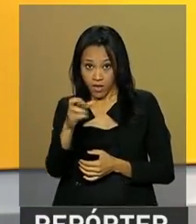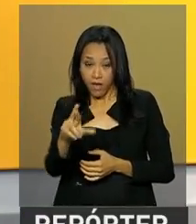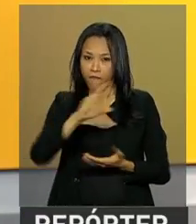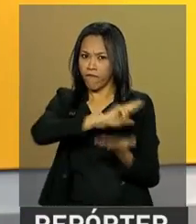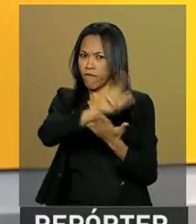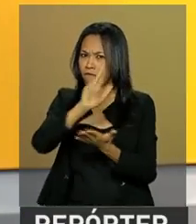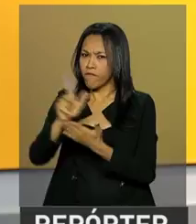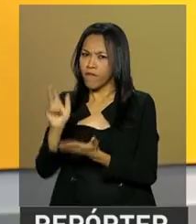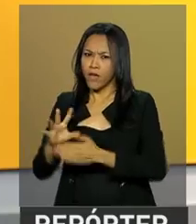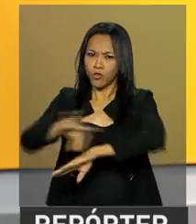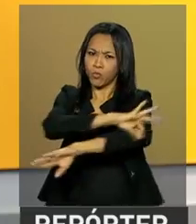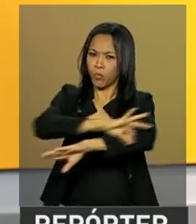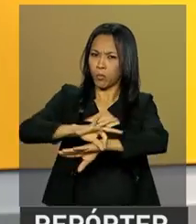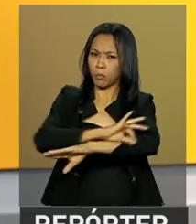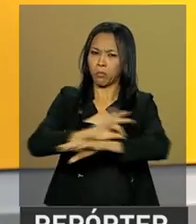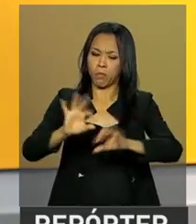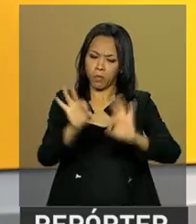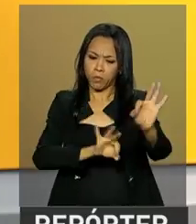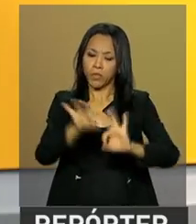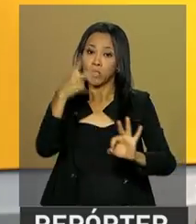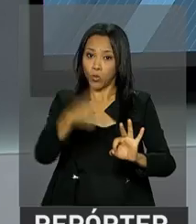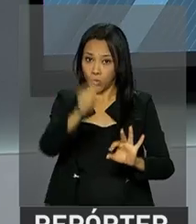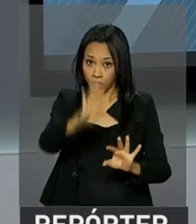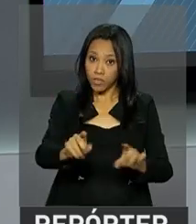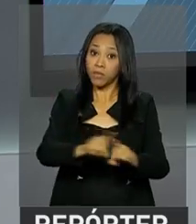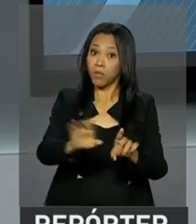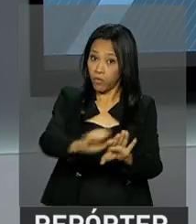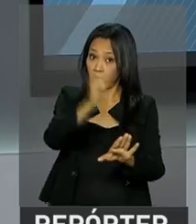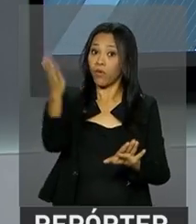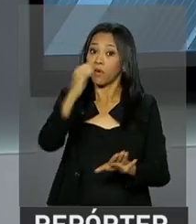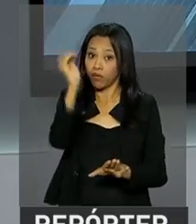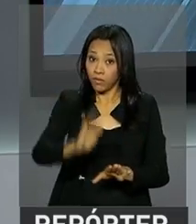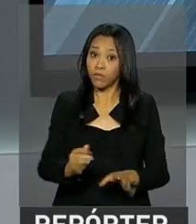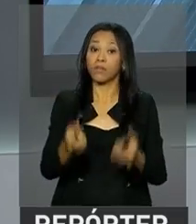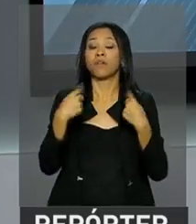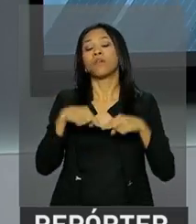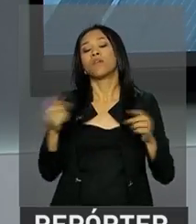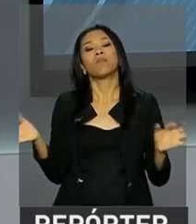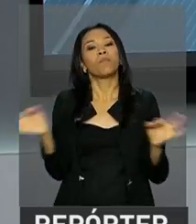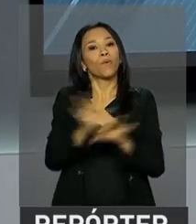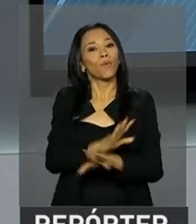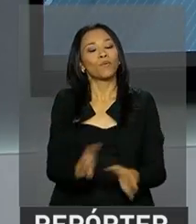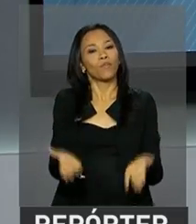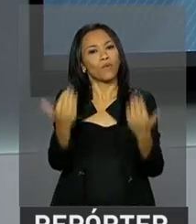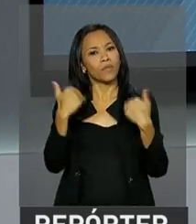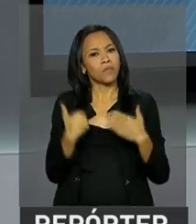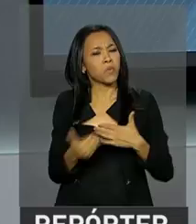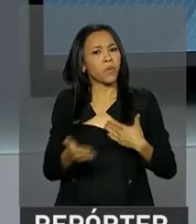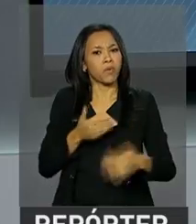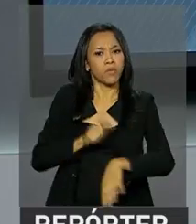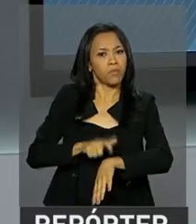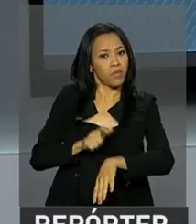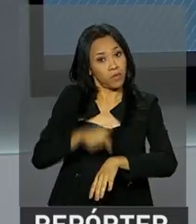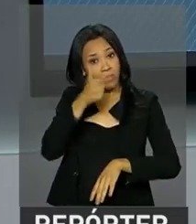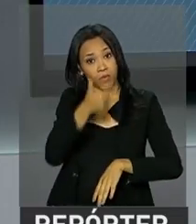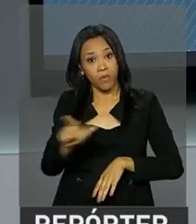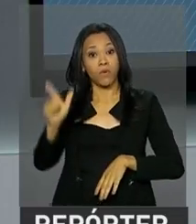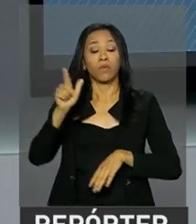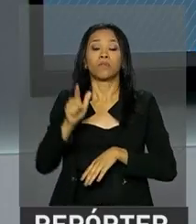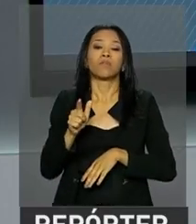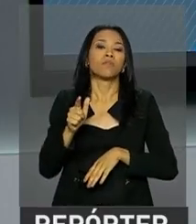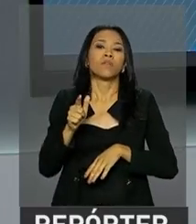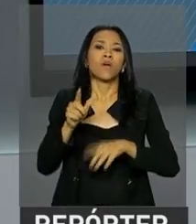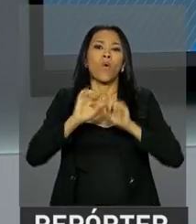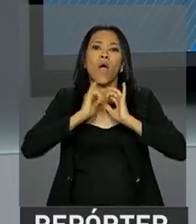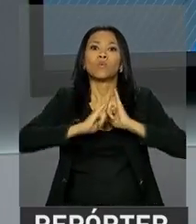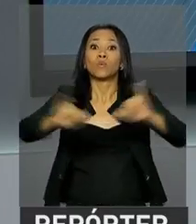diversas partes do Brasil e também no exterior. E o Repórter NBR fica por aqui. Voltamos a qualquer momento com o anúncio do